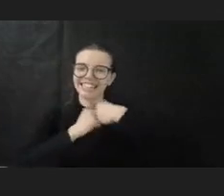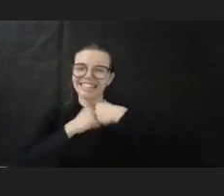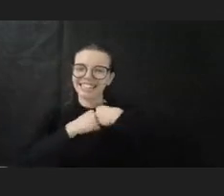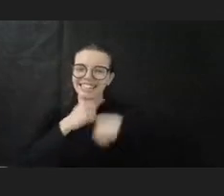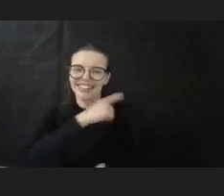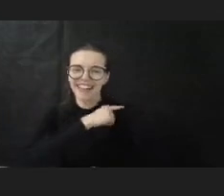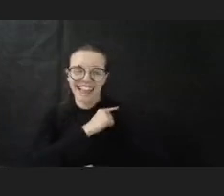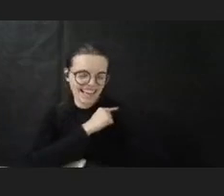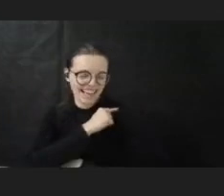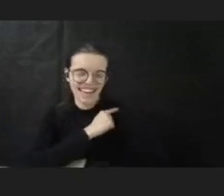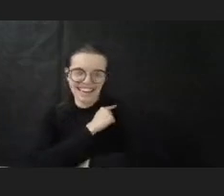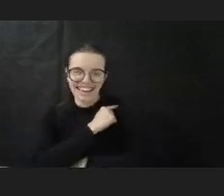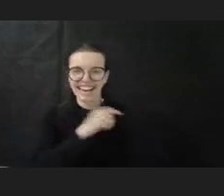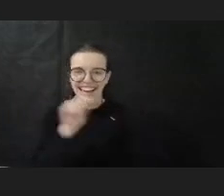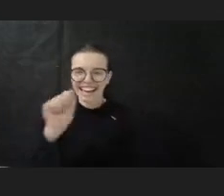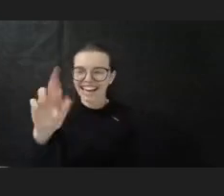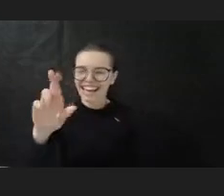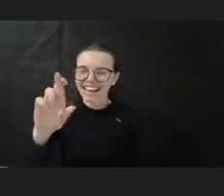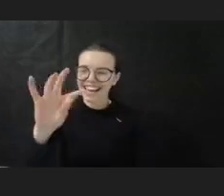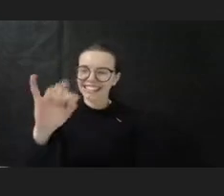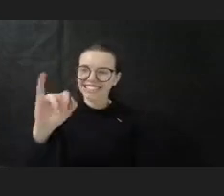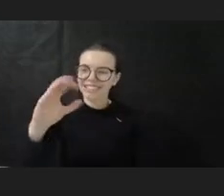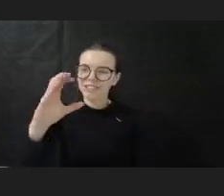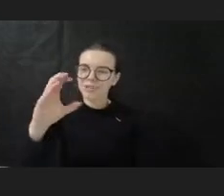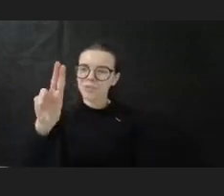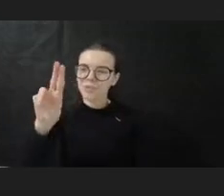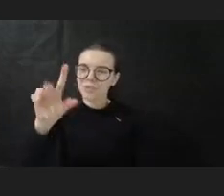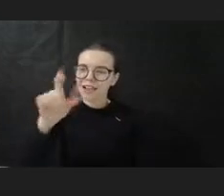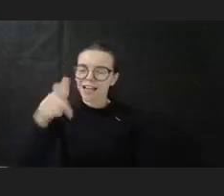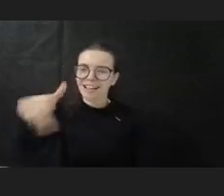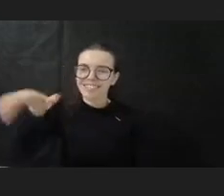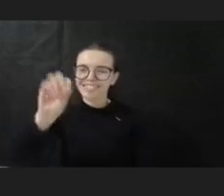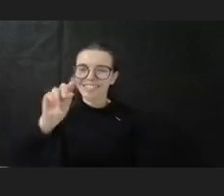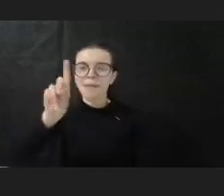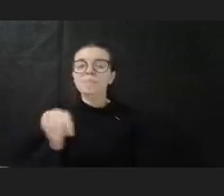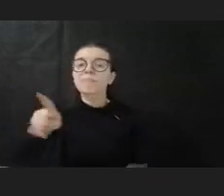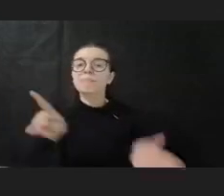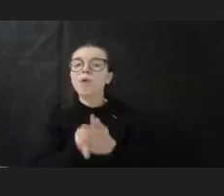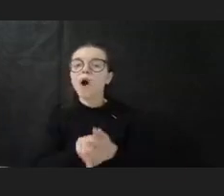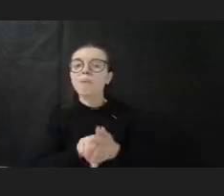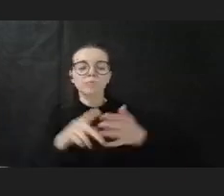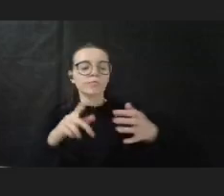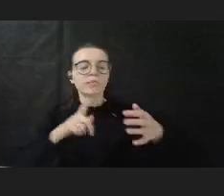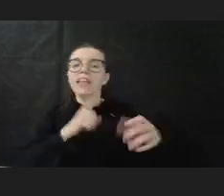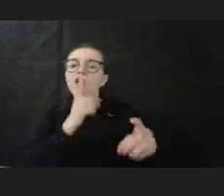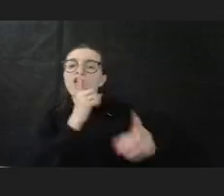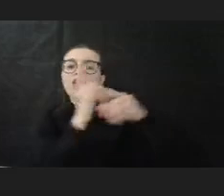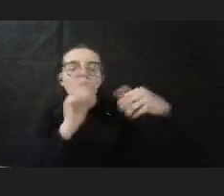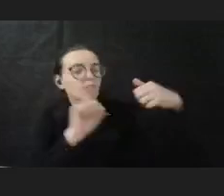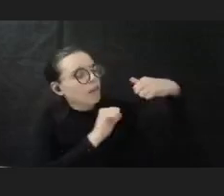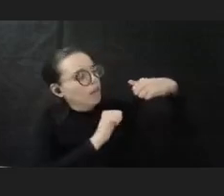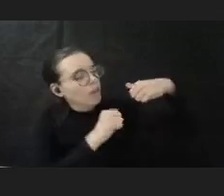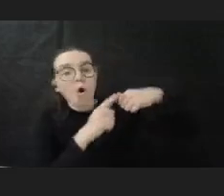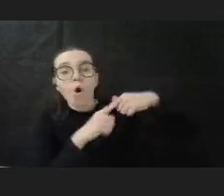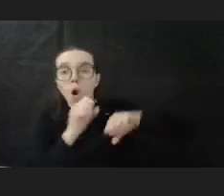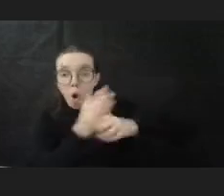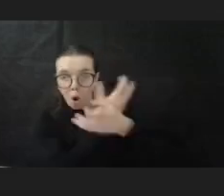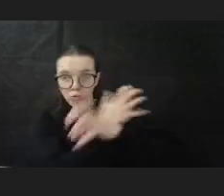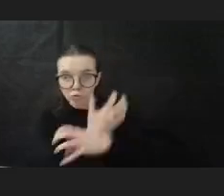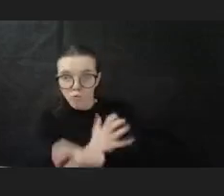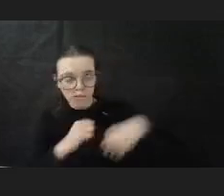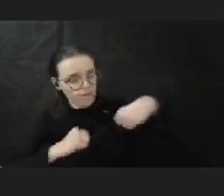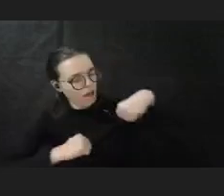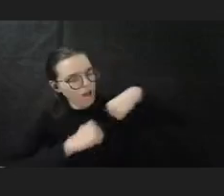Que é justamente a união entre dois, né, ou mais estruturas ósseas que permite a estabilidade e ao mesmo